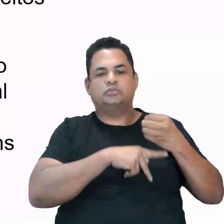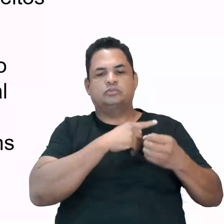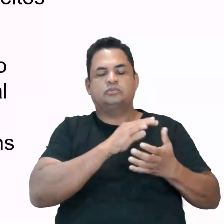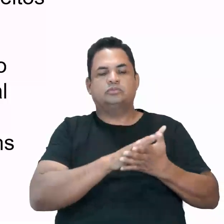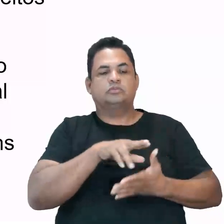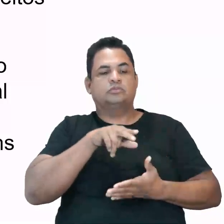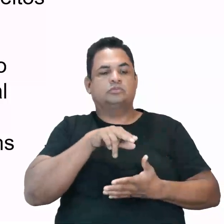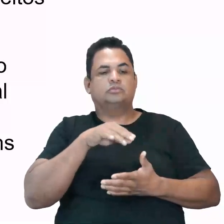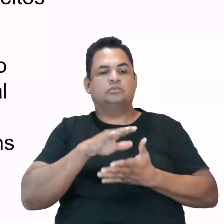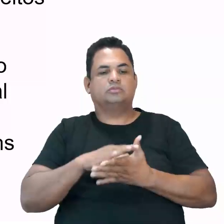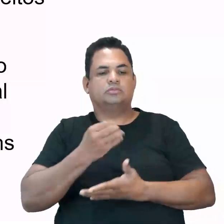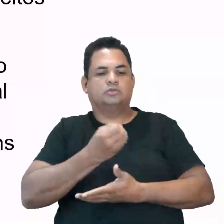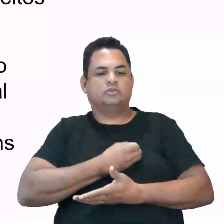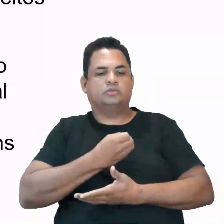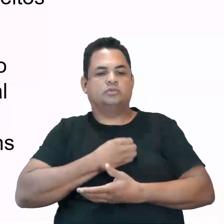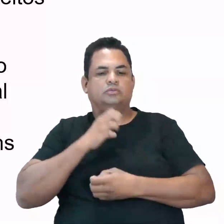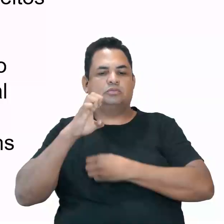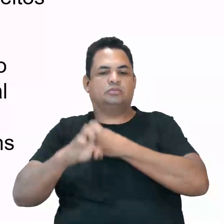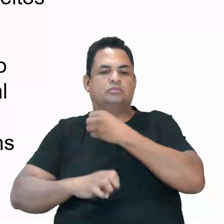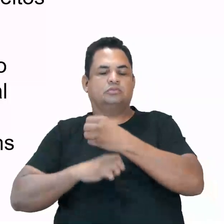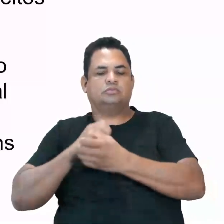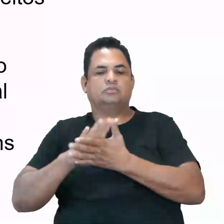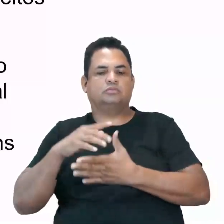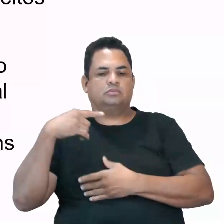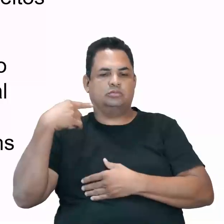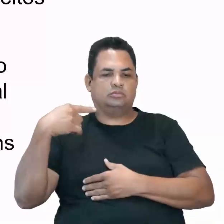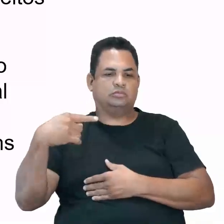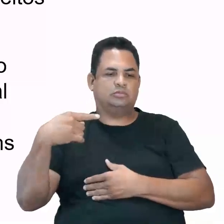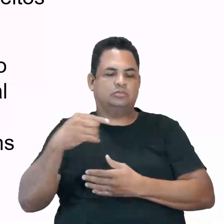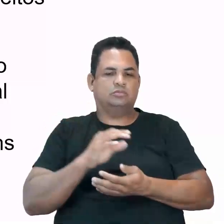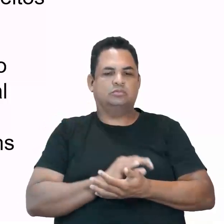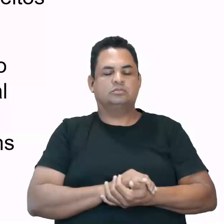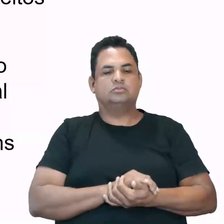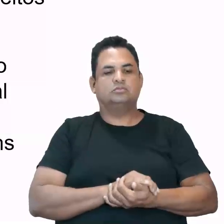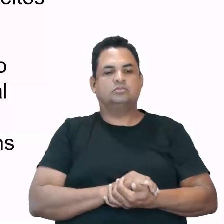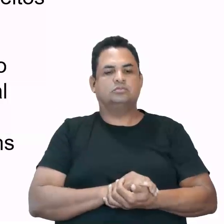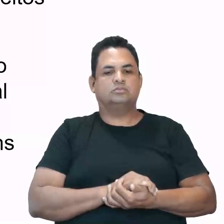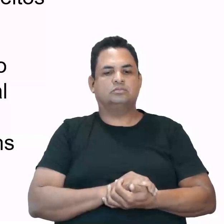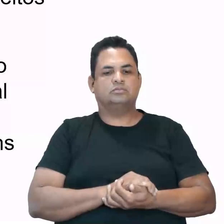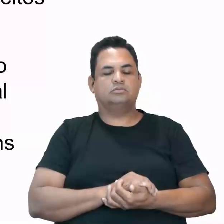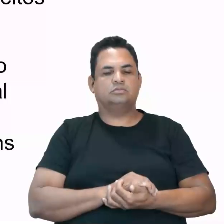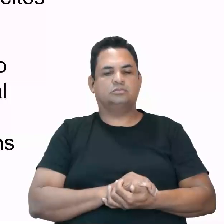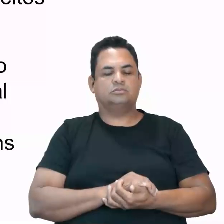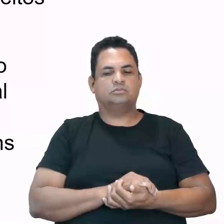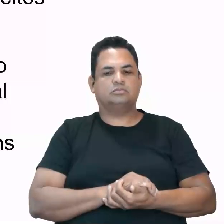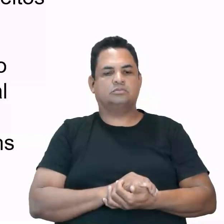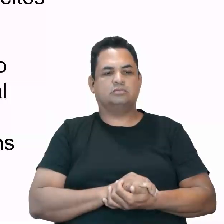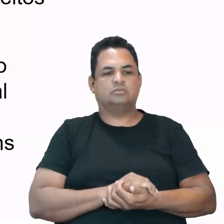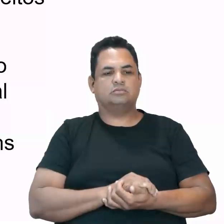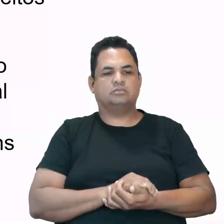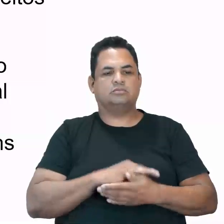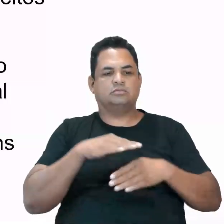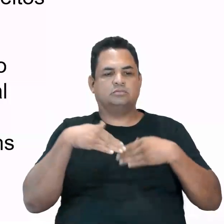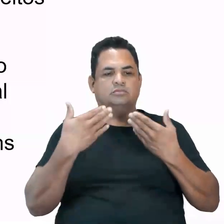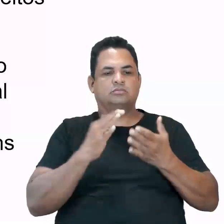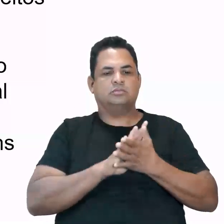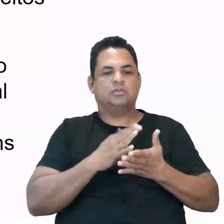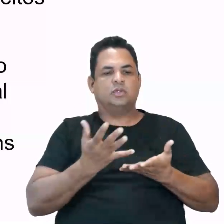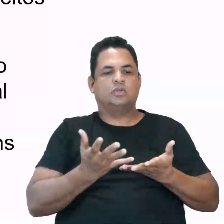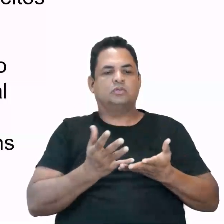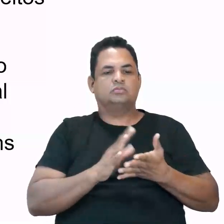ao número de elétrons, carga negativa. Acabei de falar e aqui escrito para frisar melhor. Quando o corpo